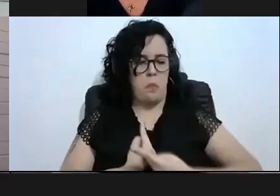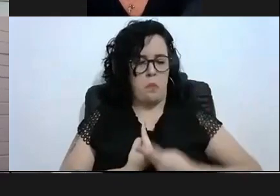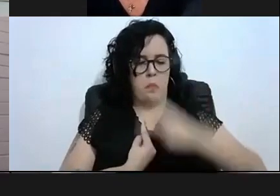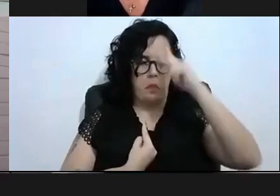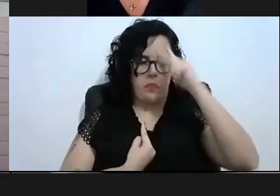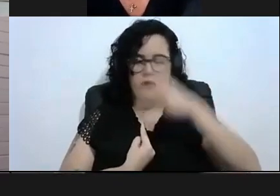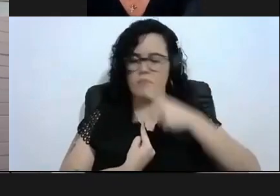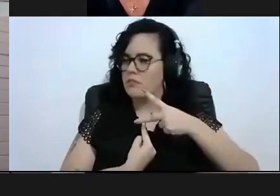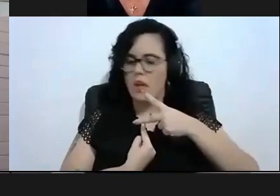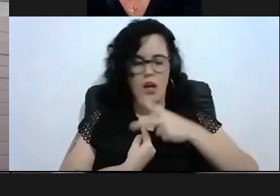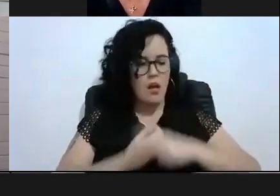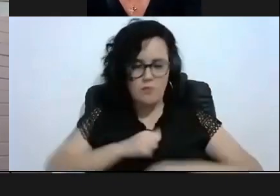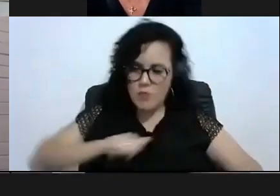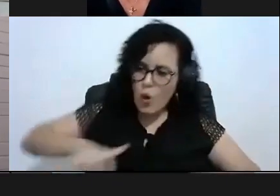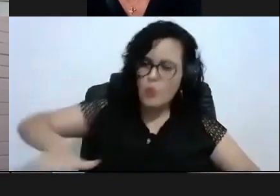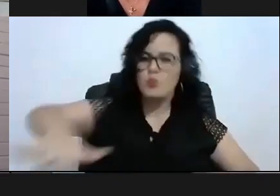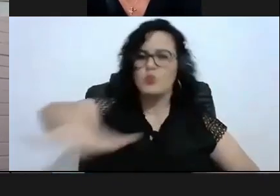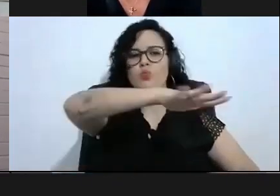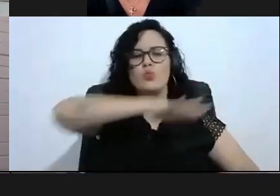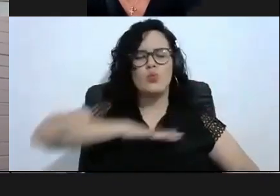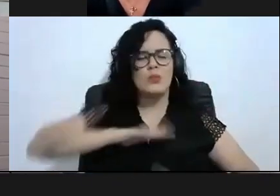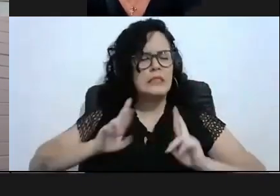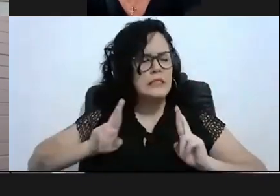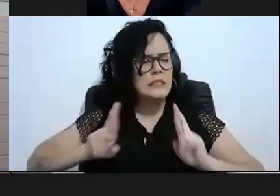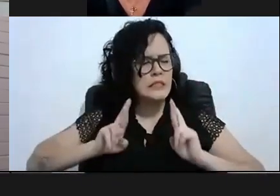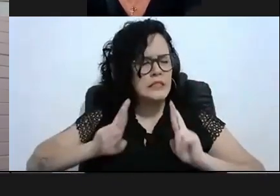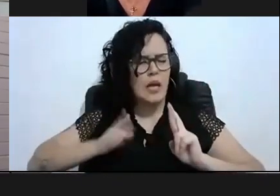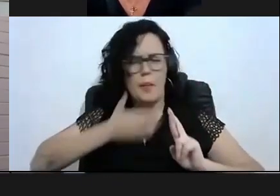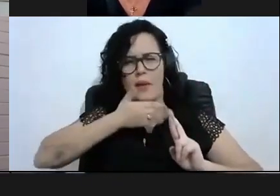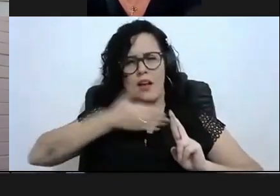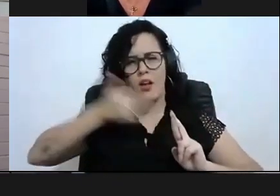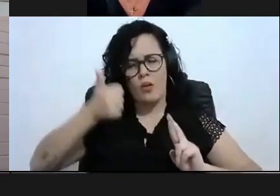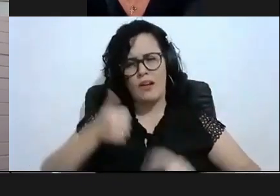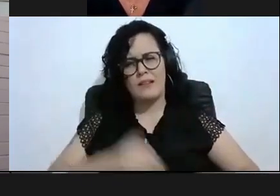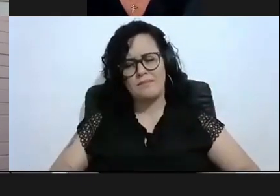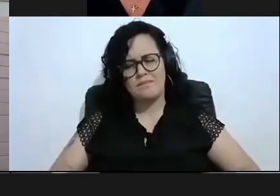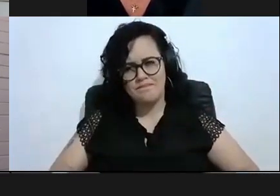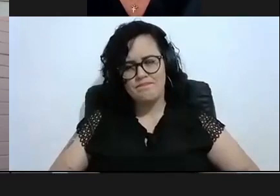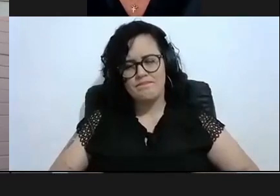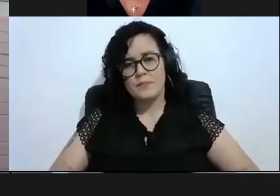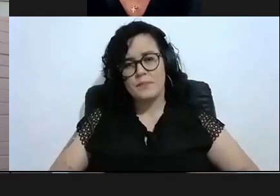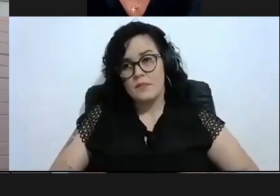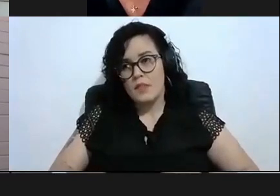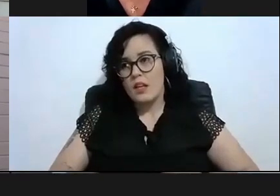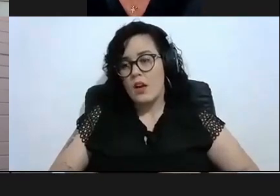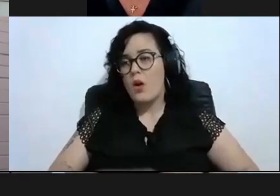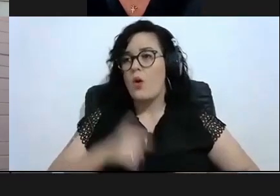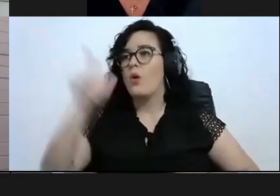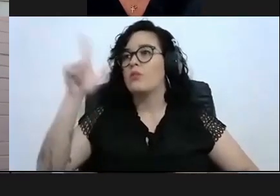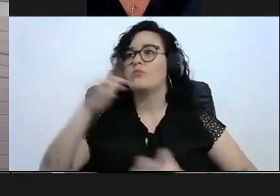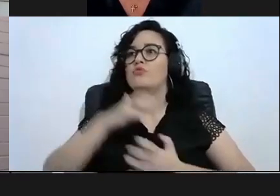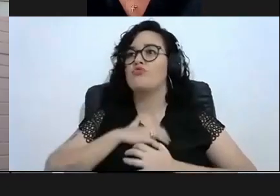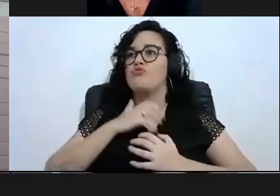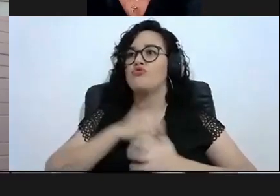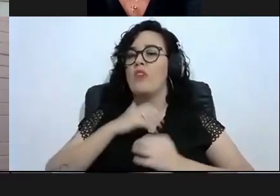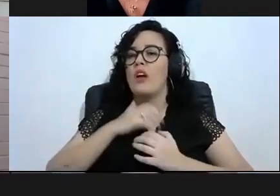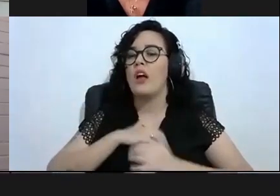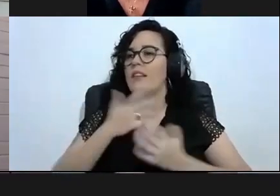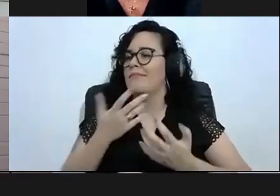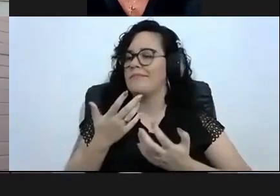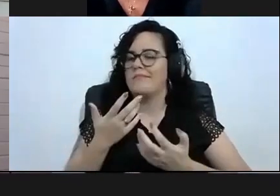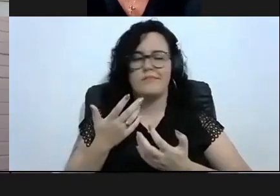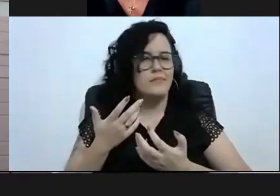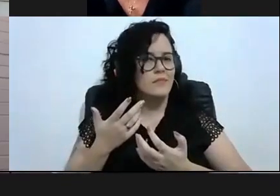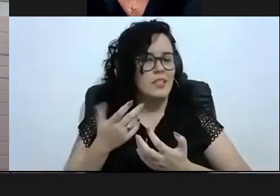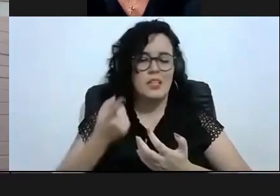é uma aposta no coletivo. Eu também acho, quer dizer, que não tem outro caminho no Brasil hoje que não seja a formação de uma